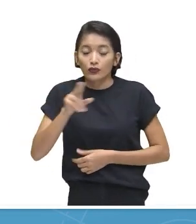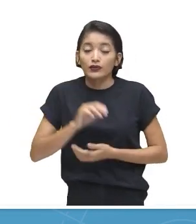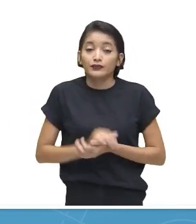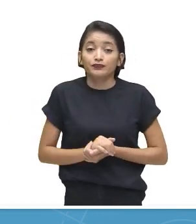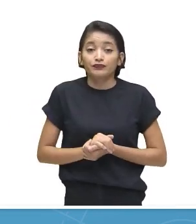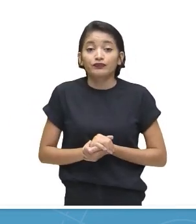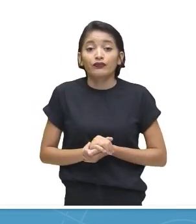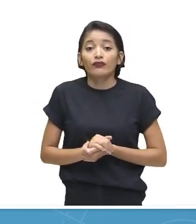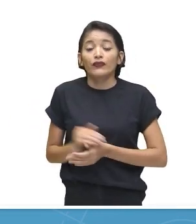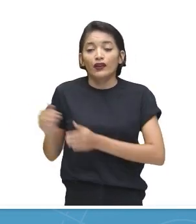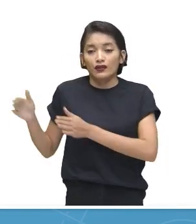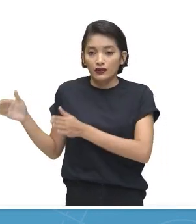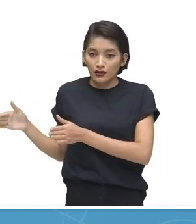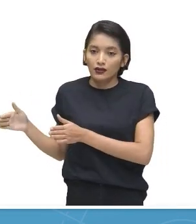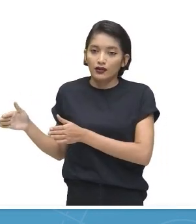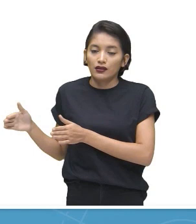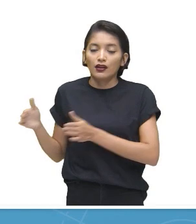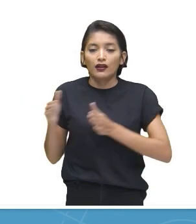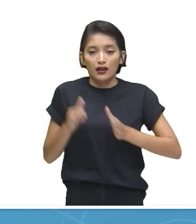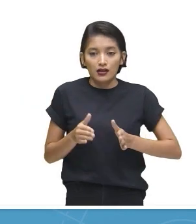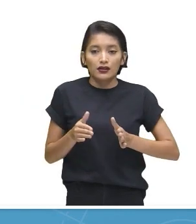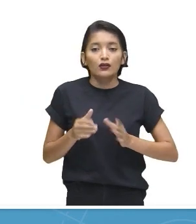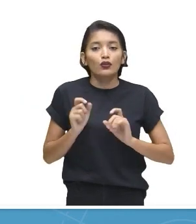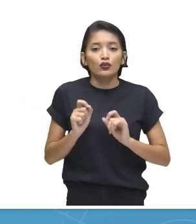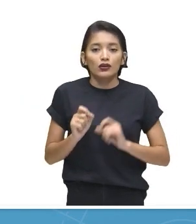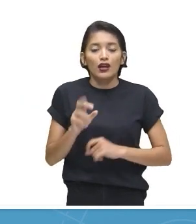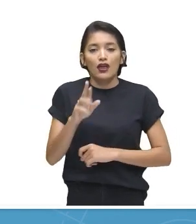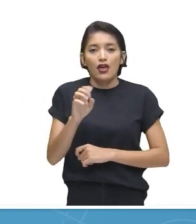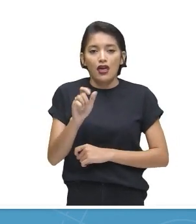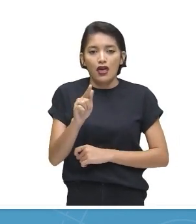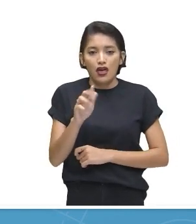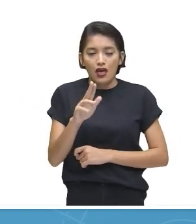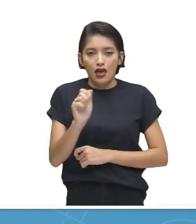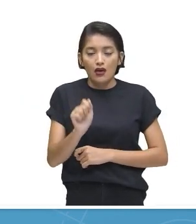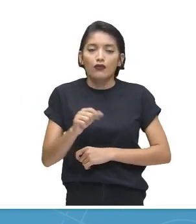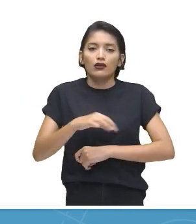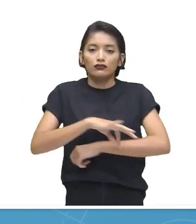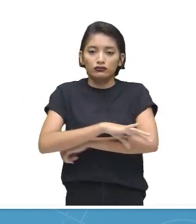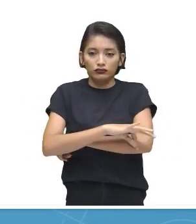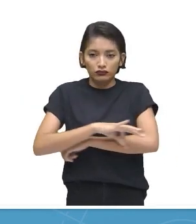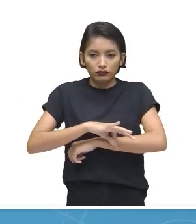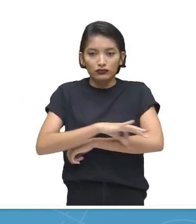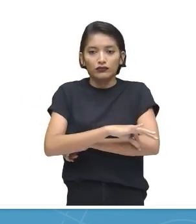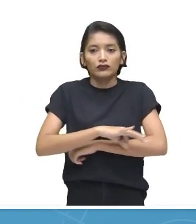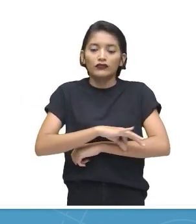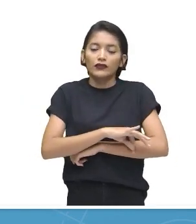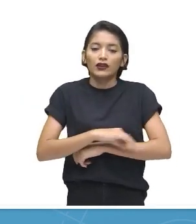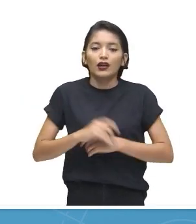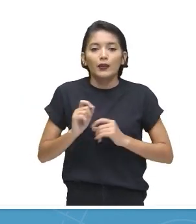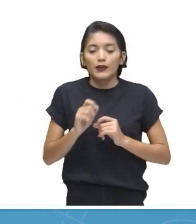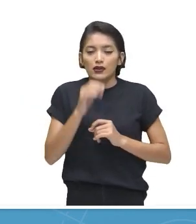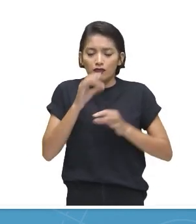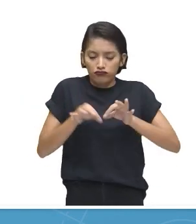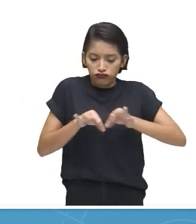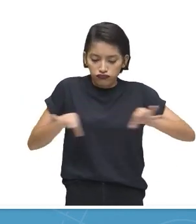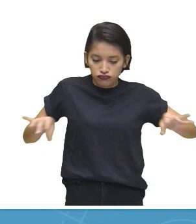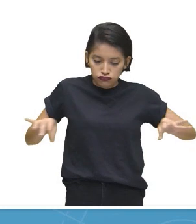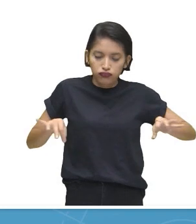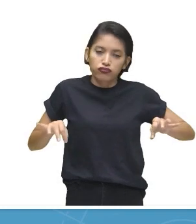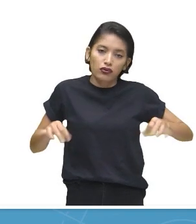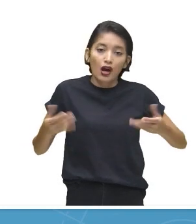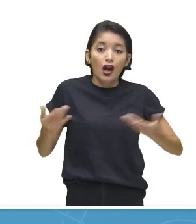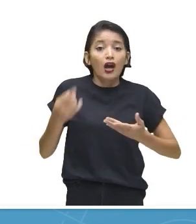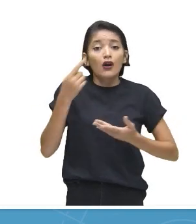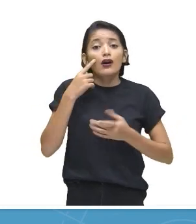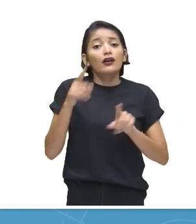aí a régua, a gente vai utilizar ali para traçar as linhas, para medir um sólido geométrico, por exemplo. E